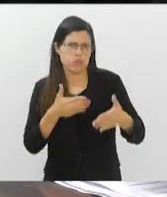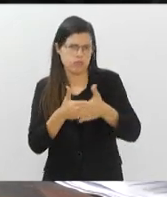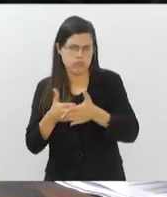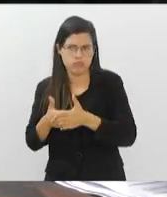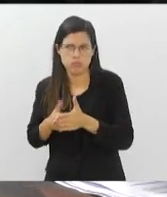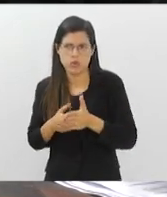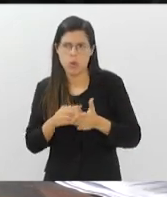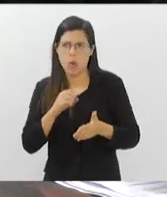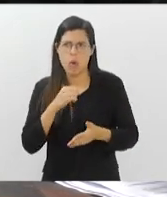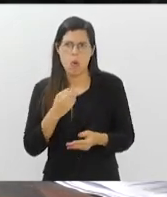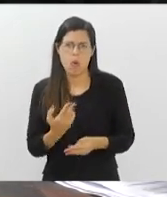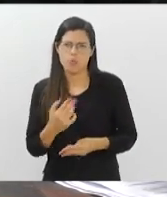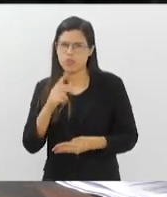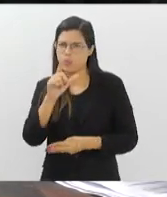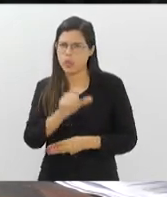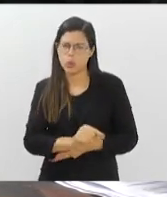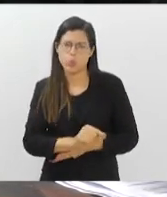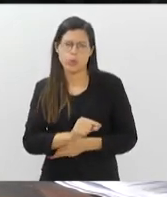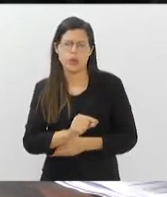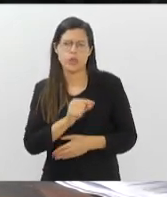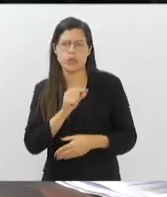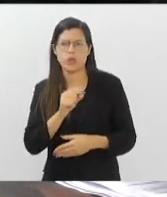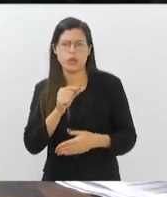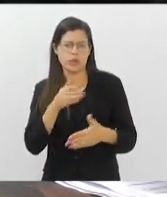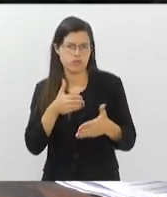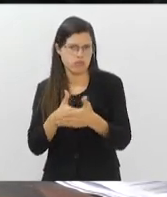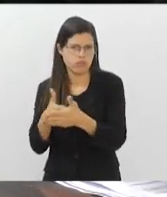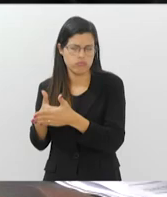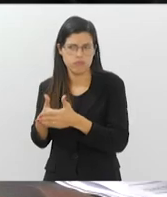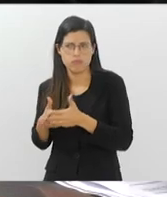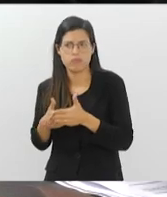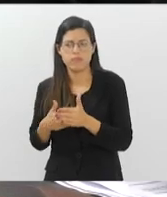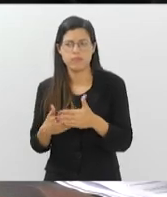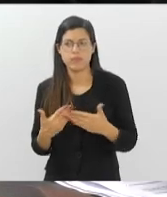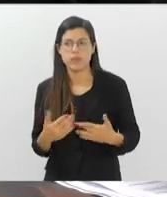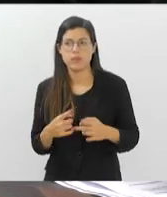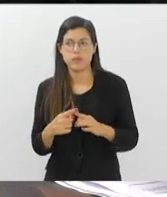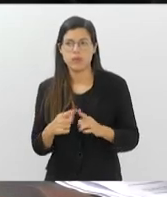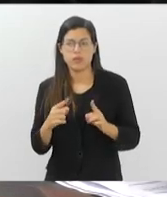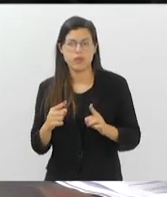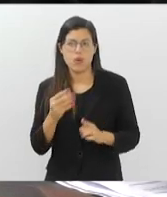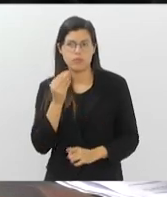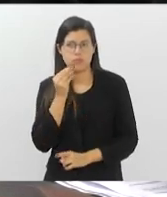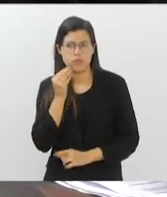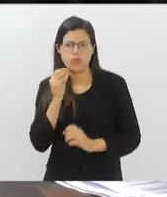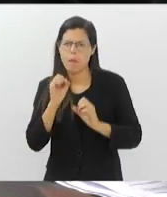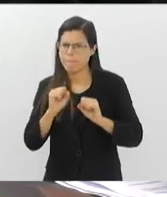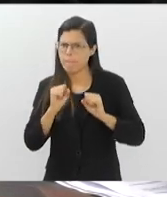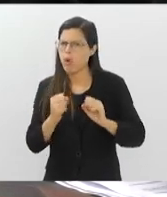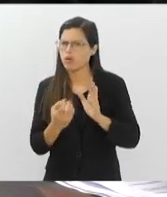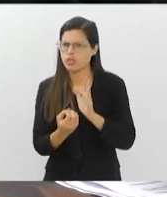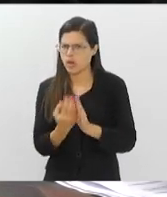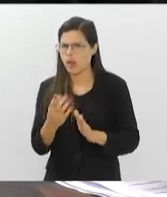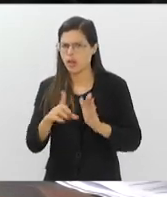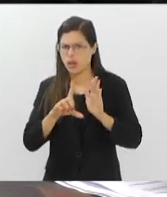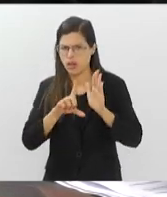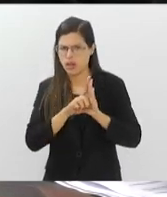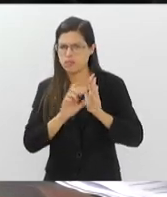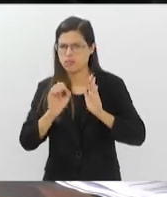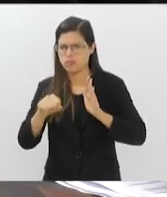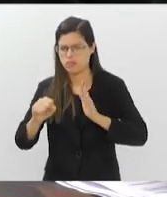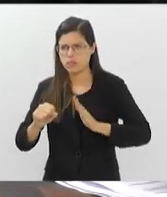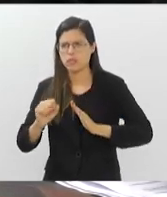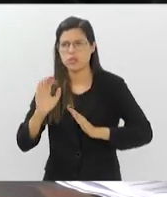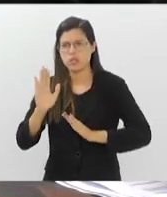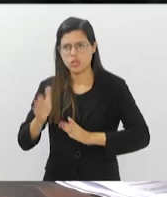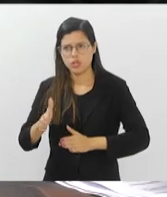ou aliviando algum tipo de restrição prioritariamente. Em suma, Mas é claro que a gente pode legislar sobre isso, que a gente já legislou várias vezes